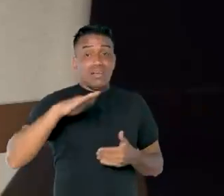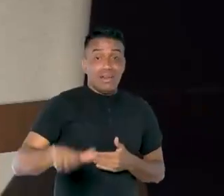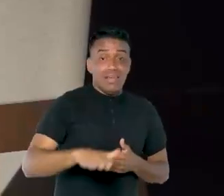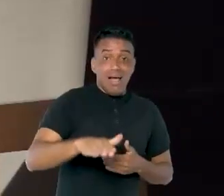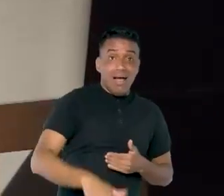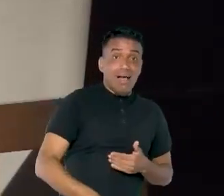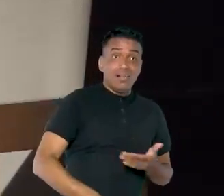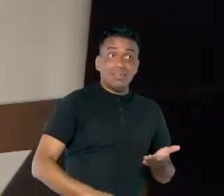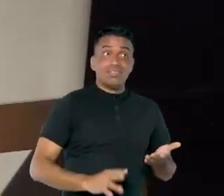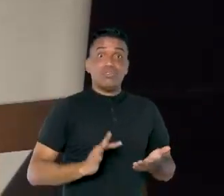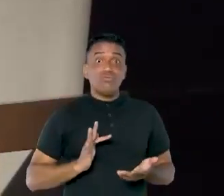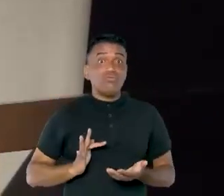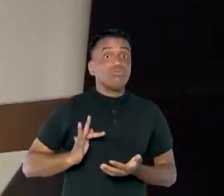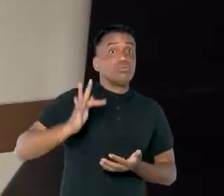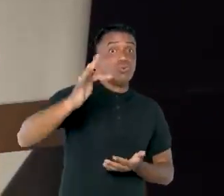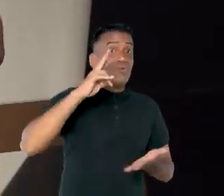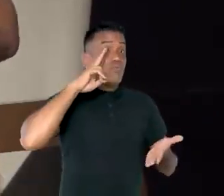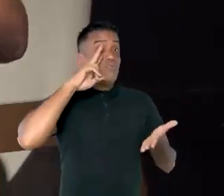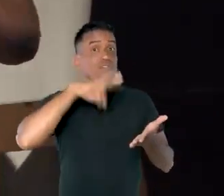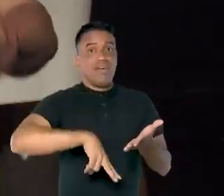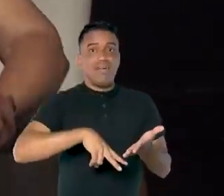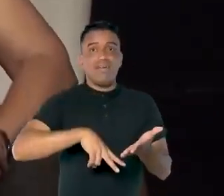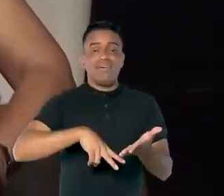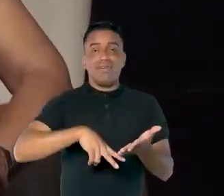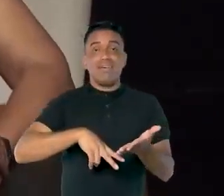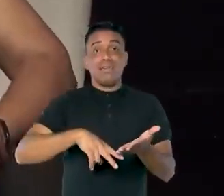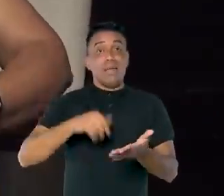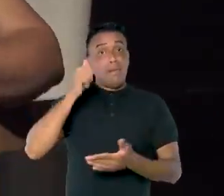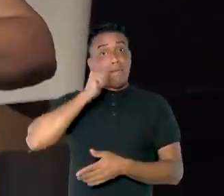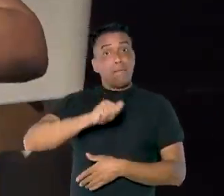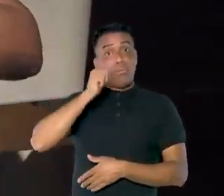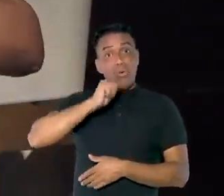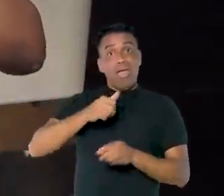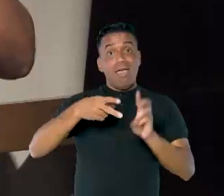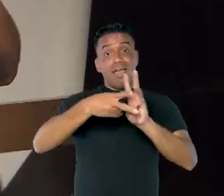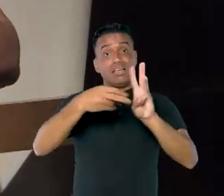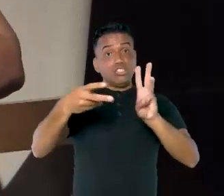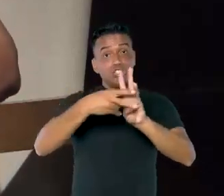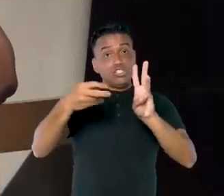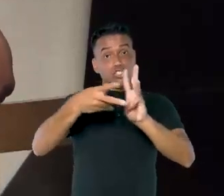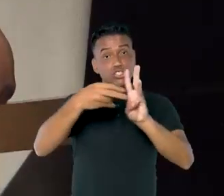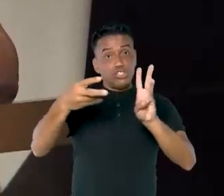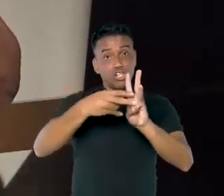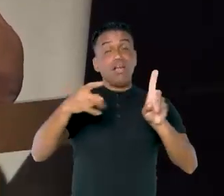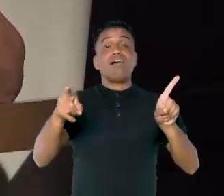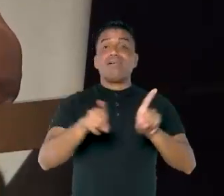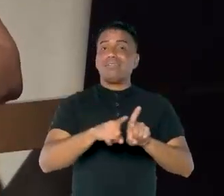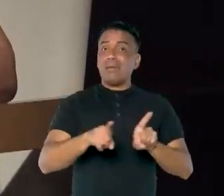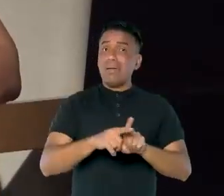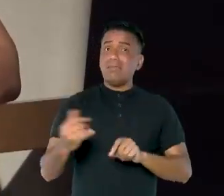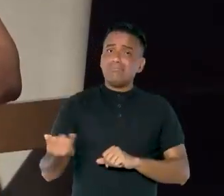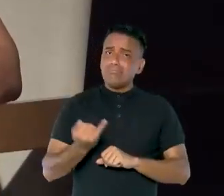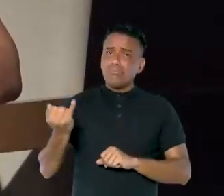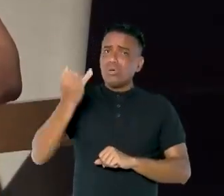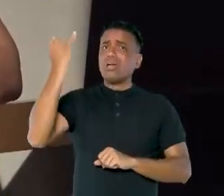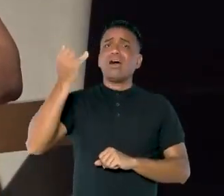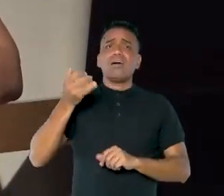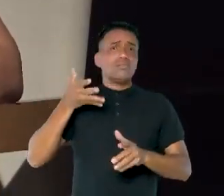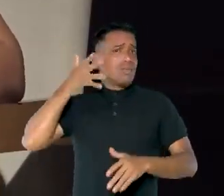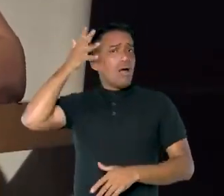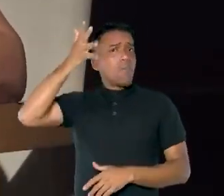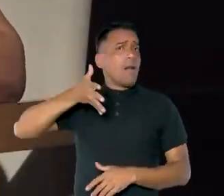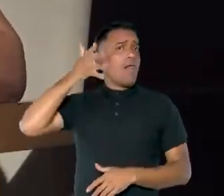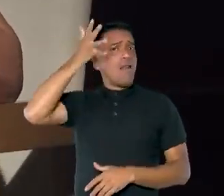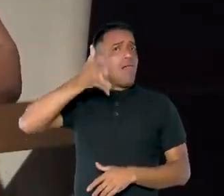verem, esses jovens verem, e essas mulheres indígenas também ver a importância da